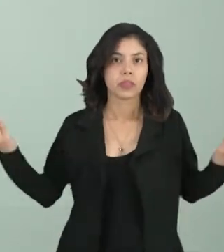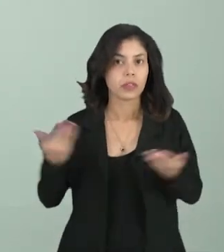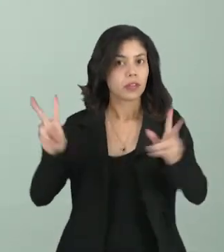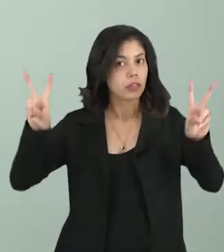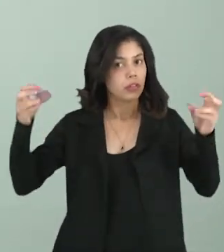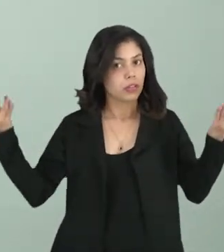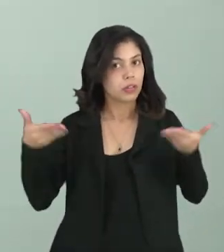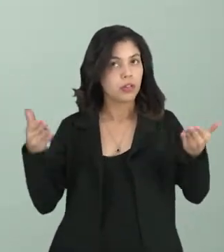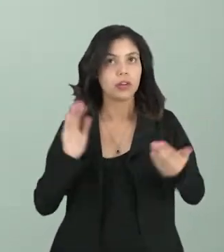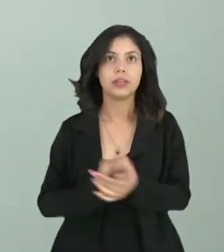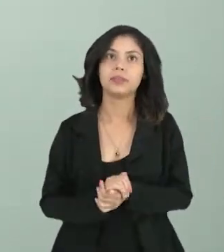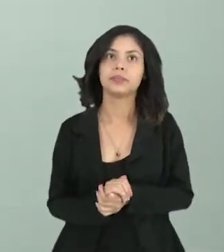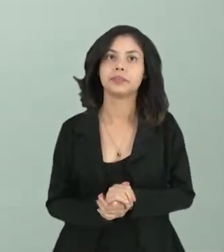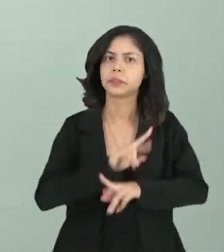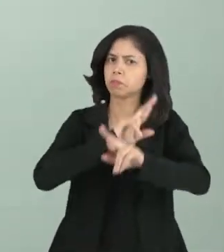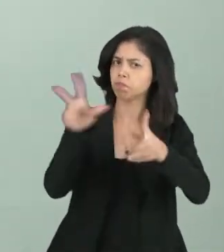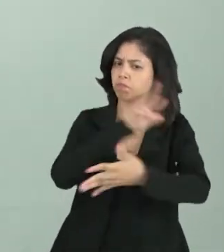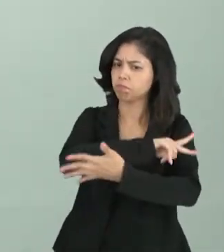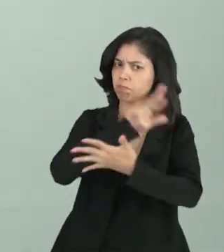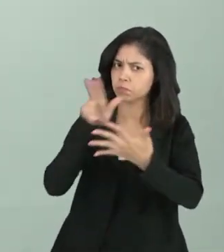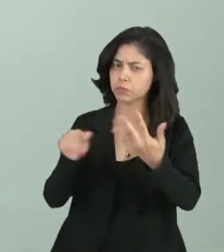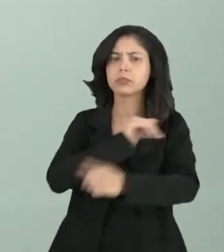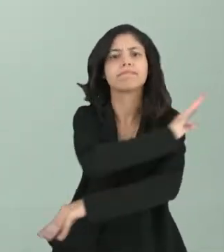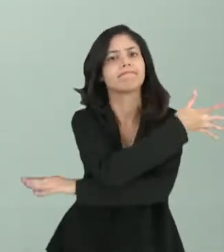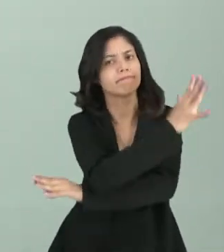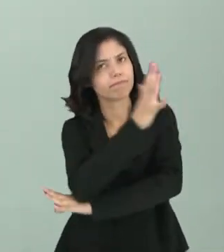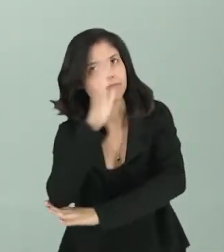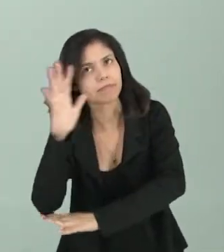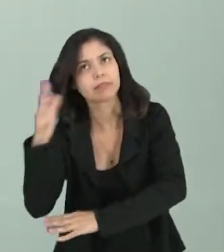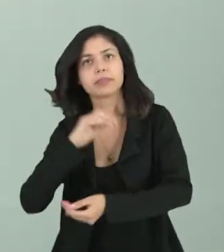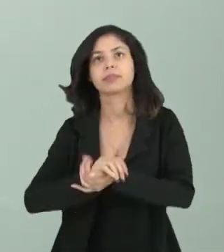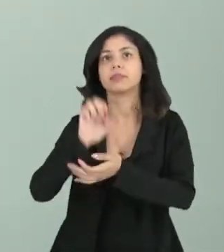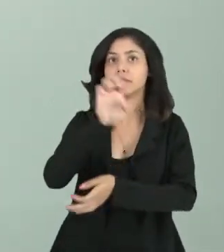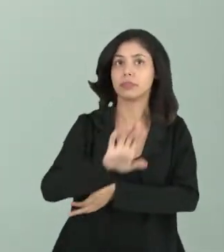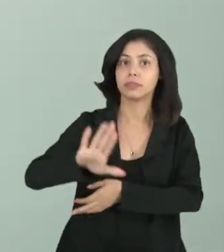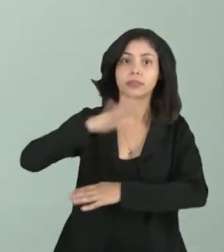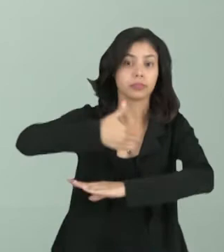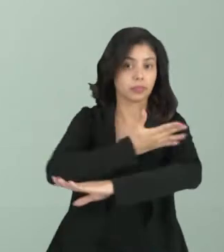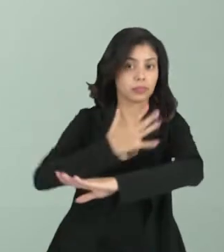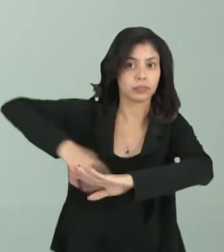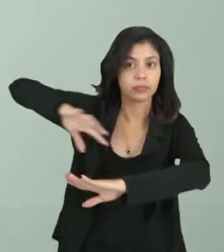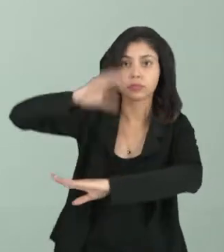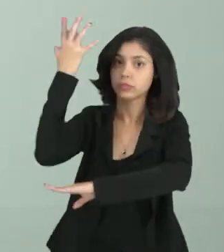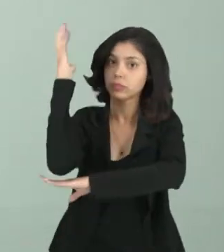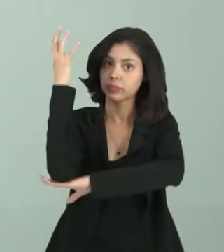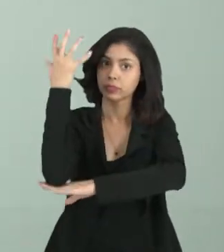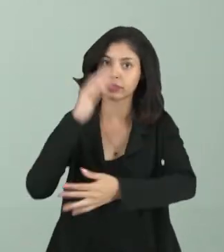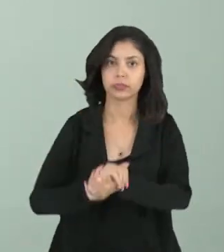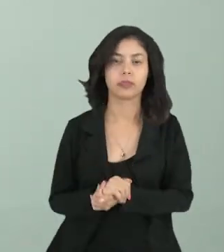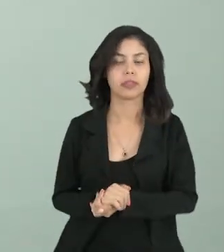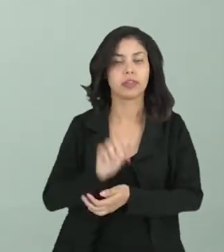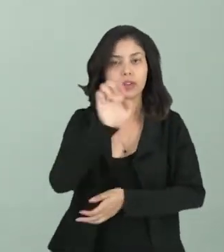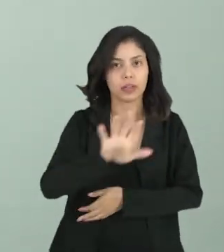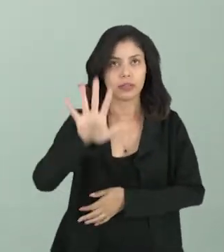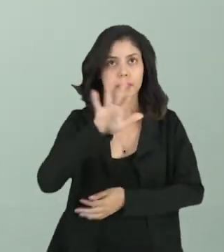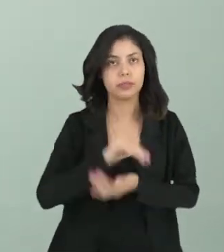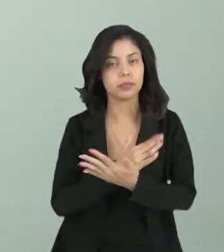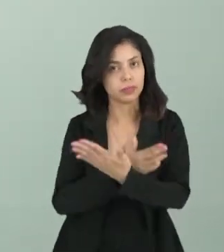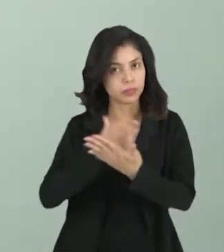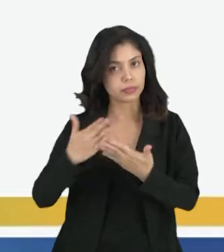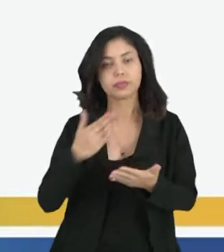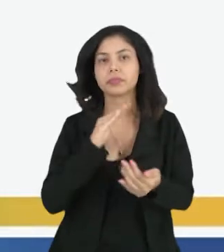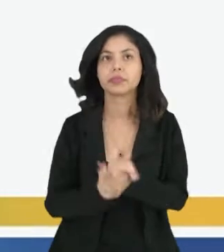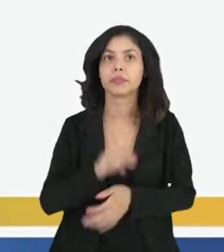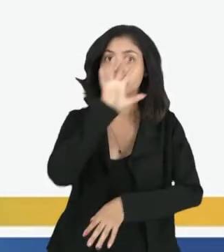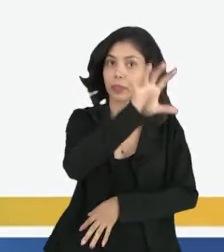o nosso tema de hoje é diferentes paisagens e ecossistemas da Europa. E aí eu começo com